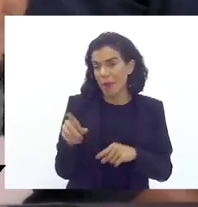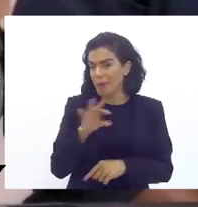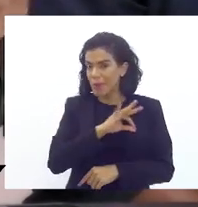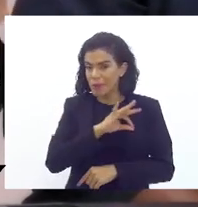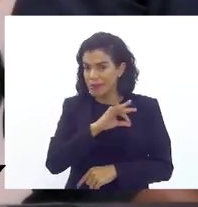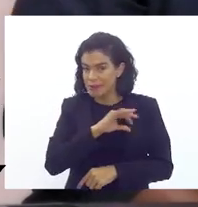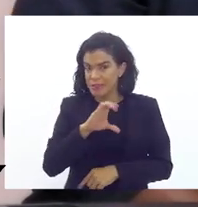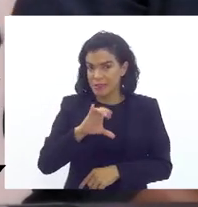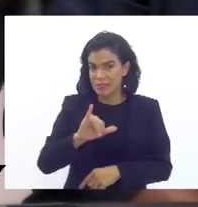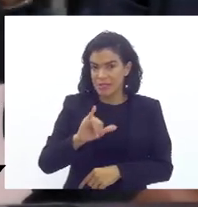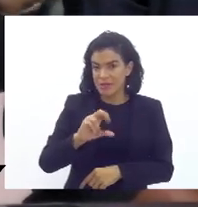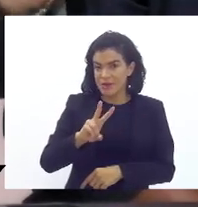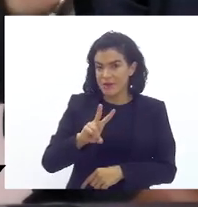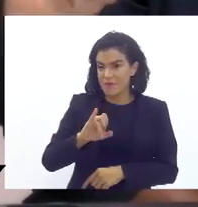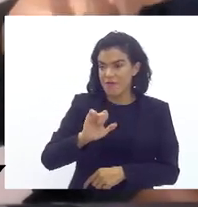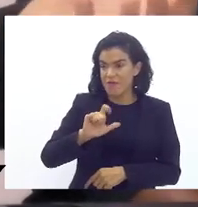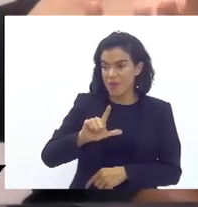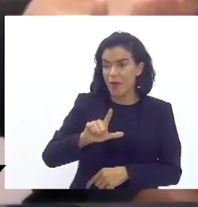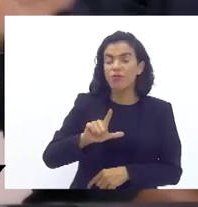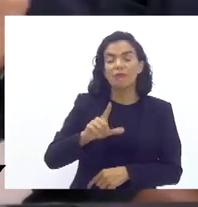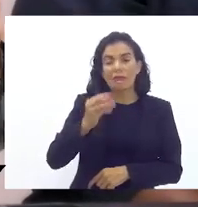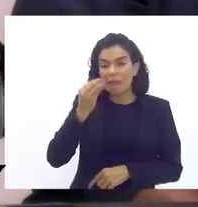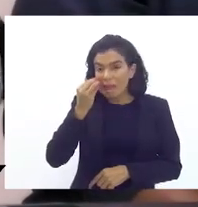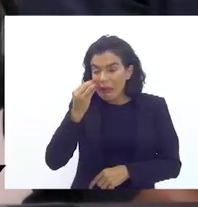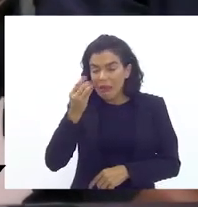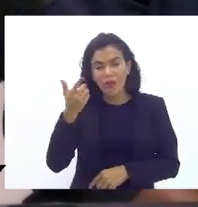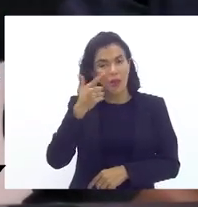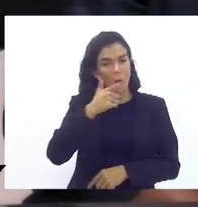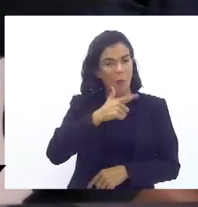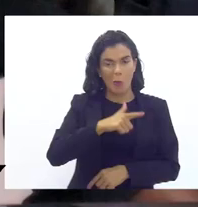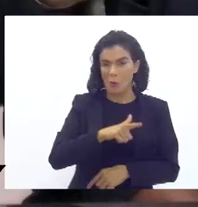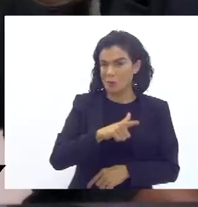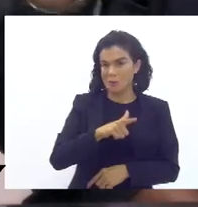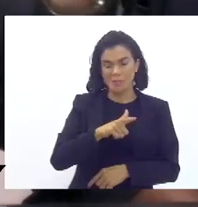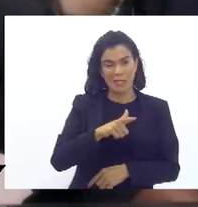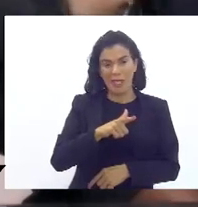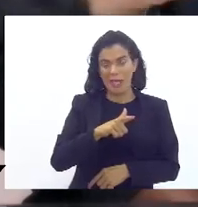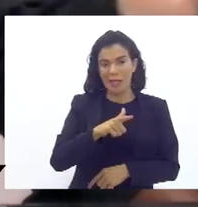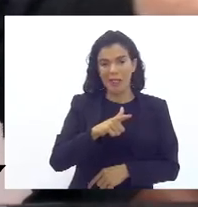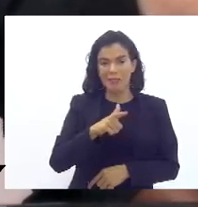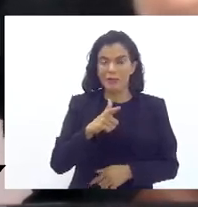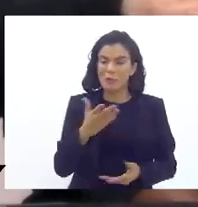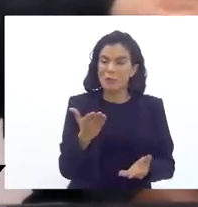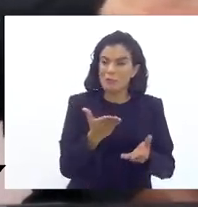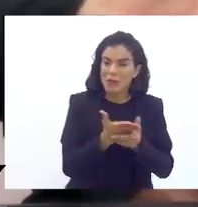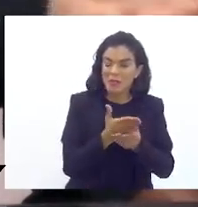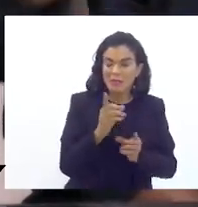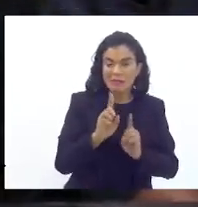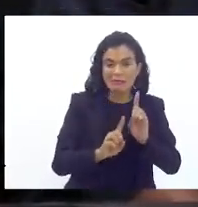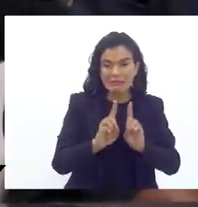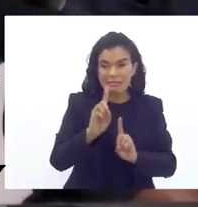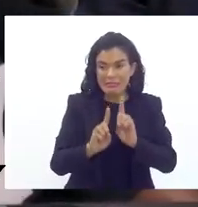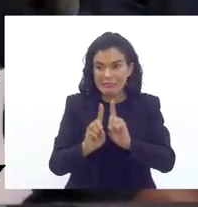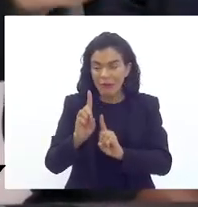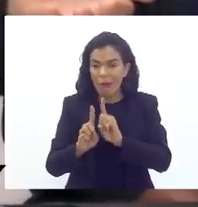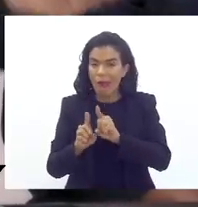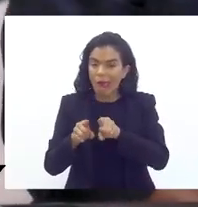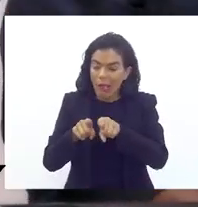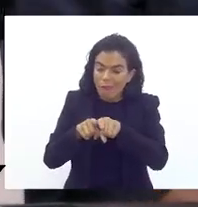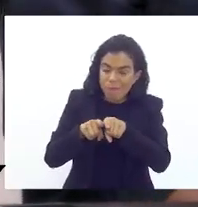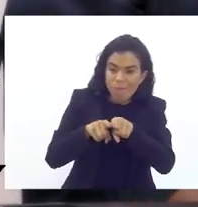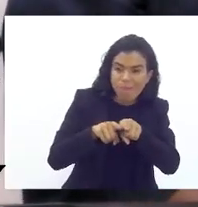civil tente não consegue nos processos licitatórios acompanhar a velocidade